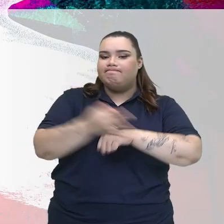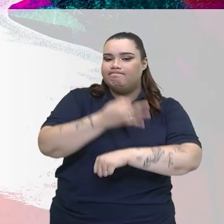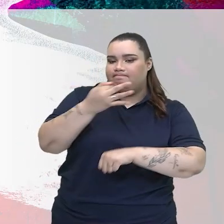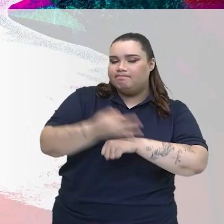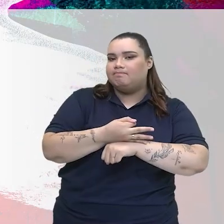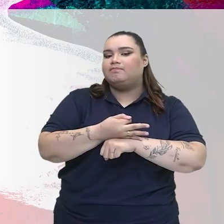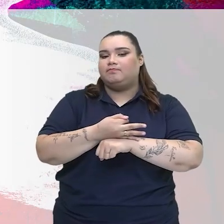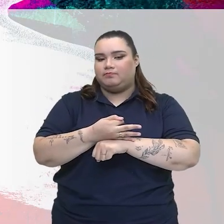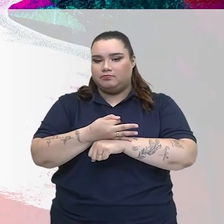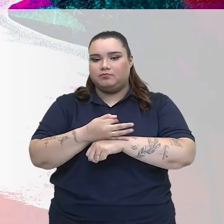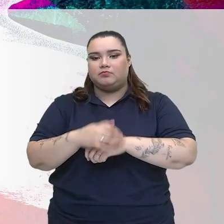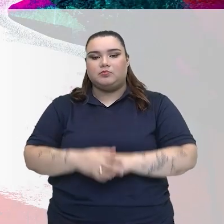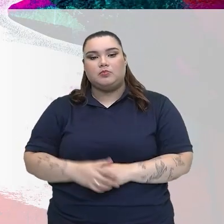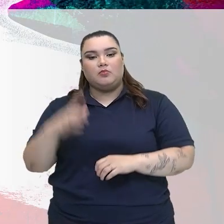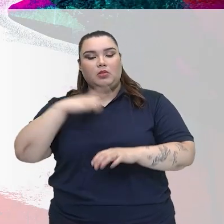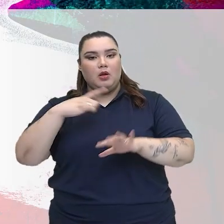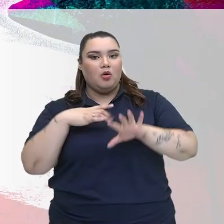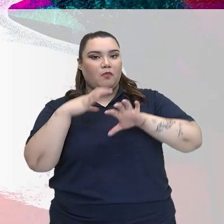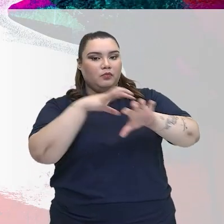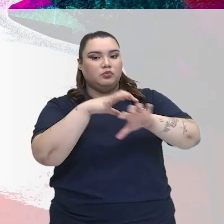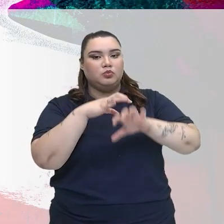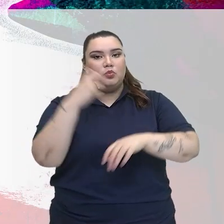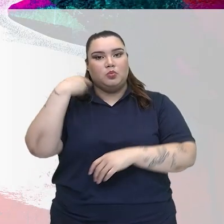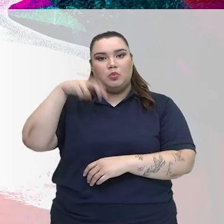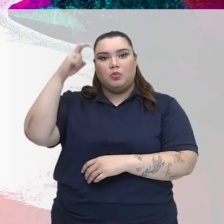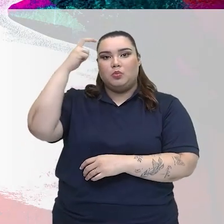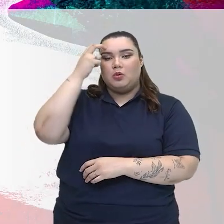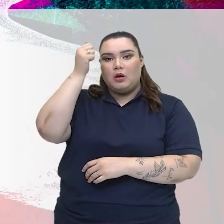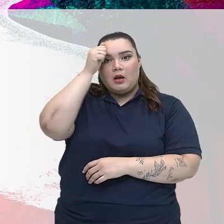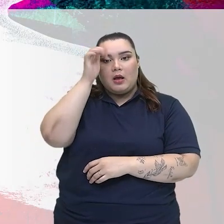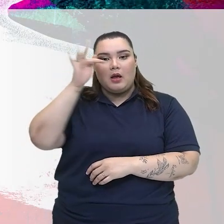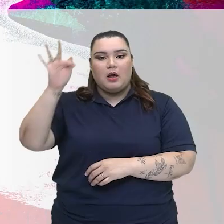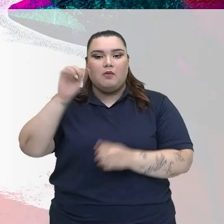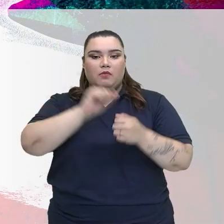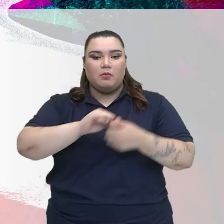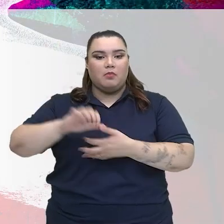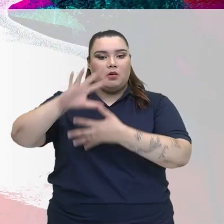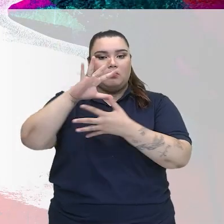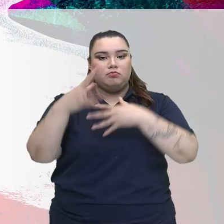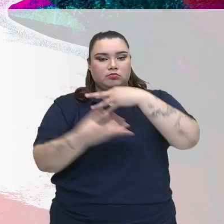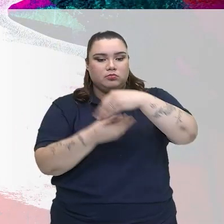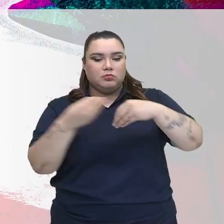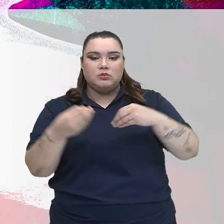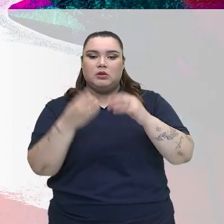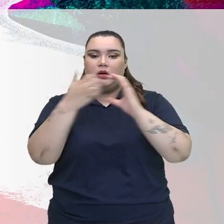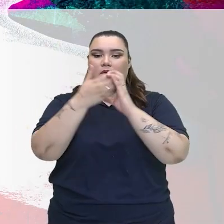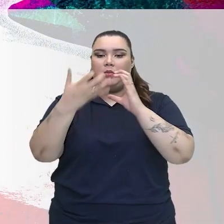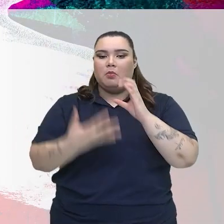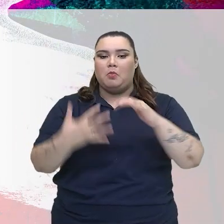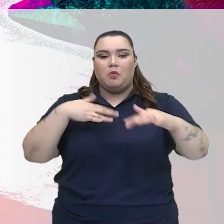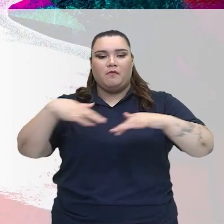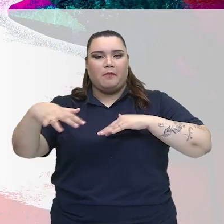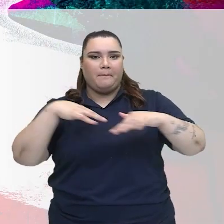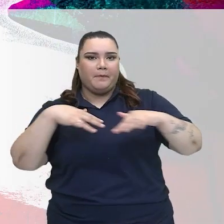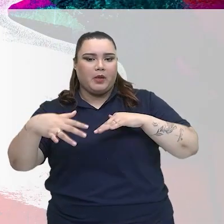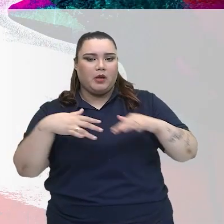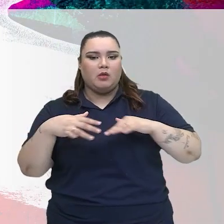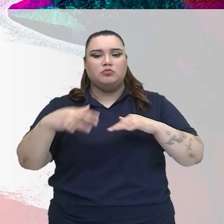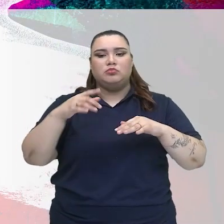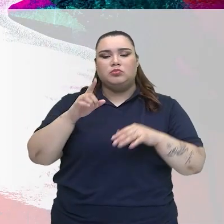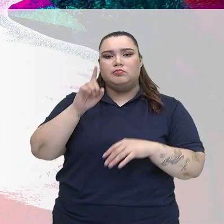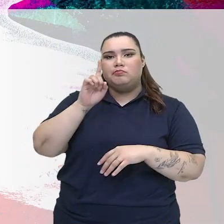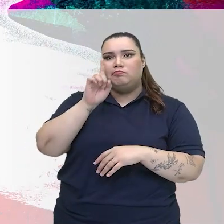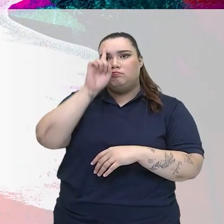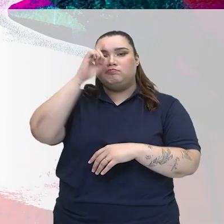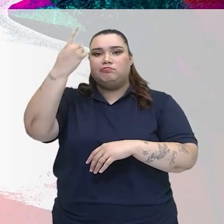e resistência. Têm influências da cultura afro-americana e são caracterizadas por movimentos